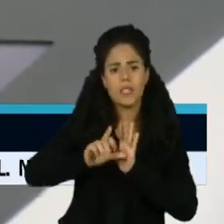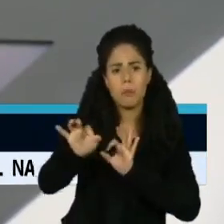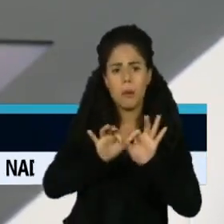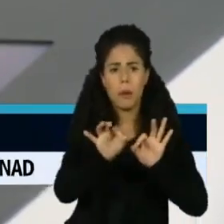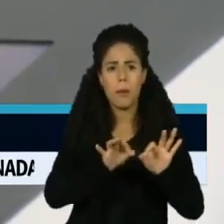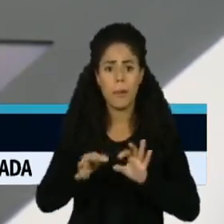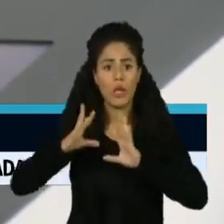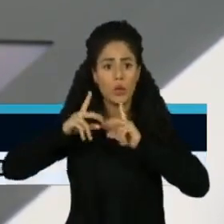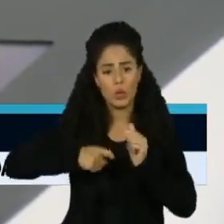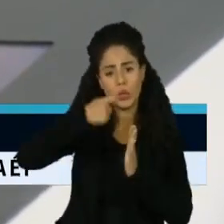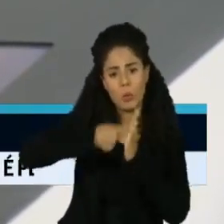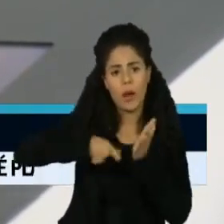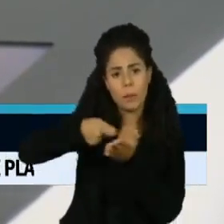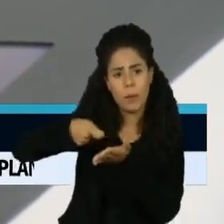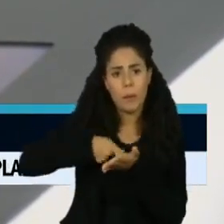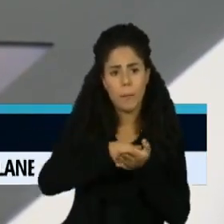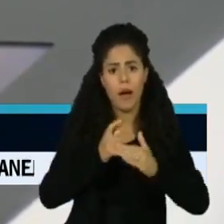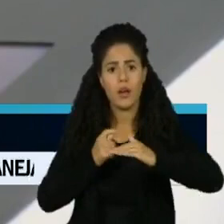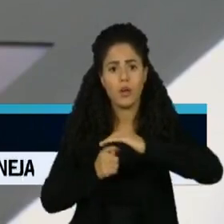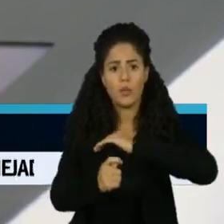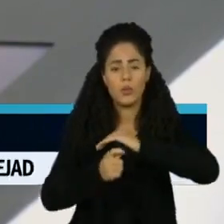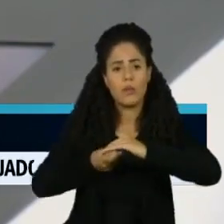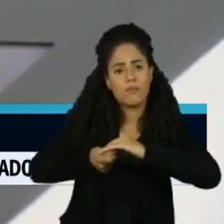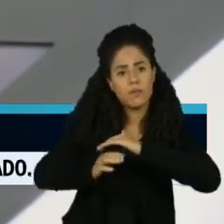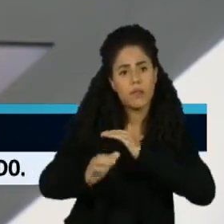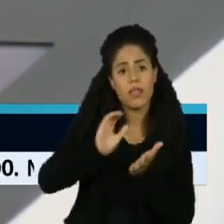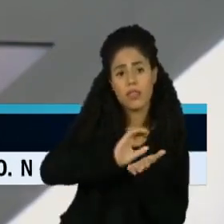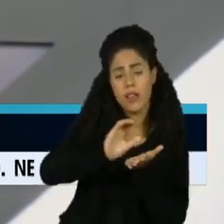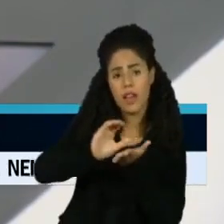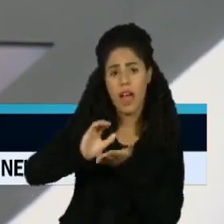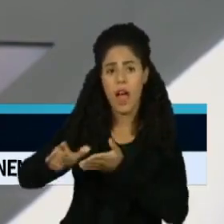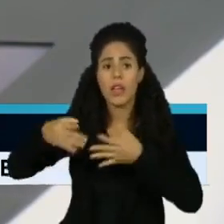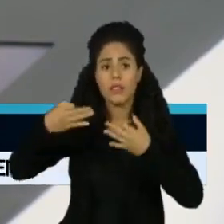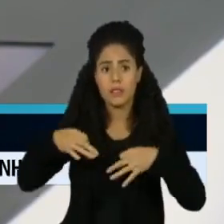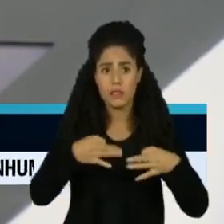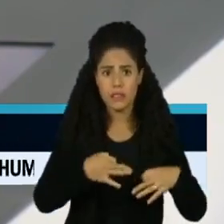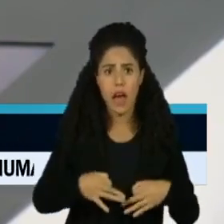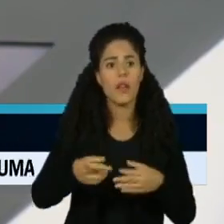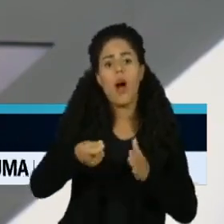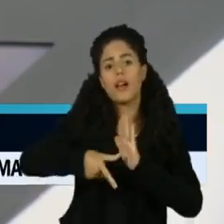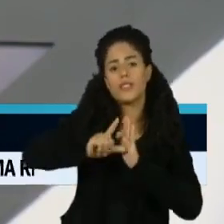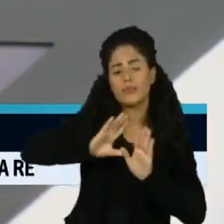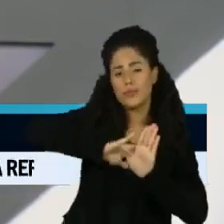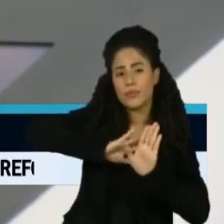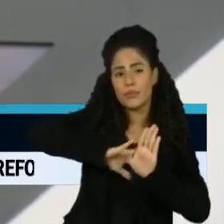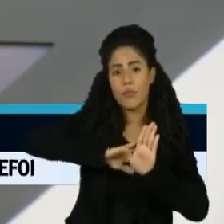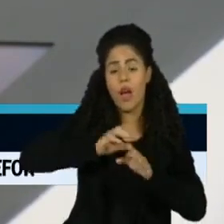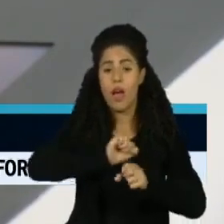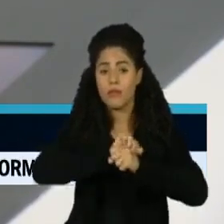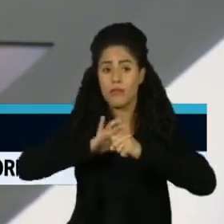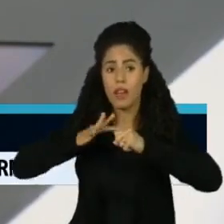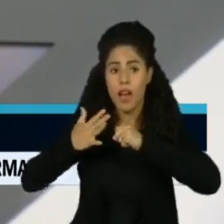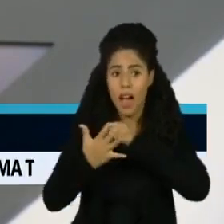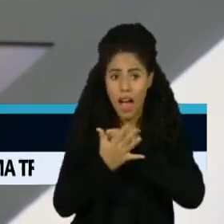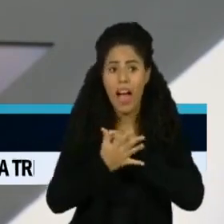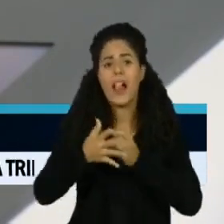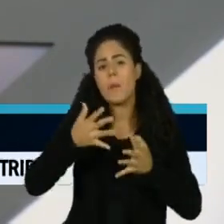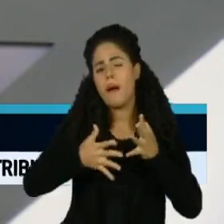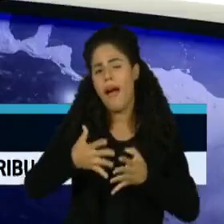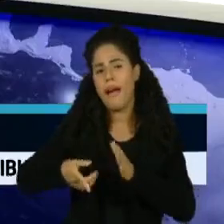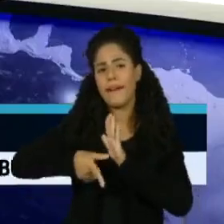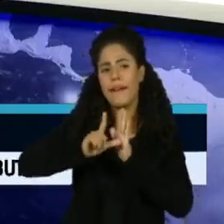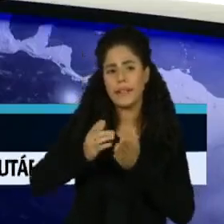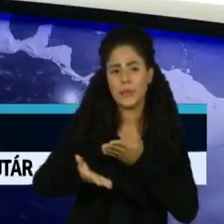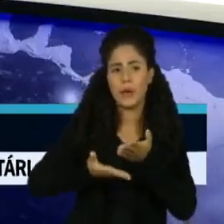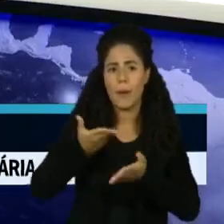discussão tributária, tivesse feito os investimentos corretos, tivesse não sabotado o combate à pandemia, né, o que alongou,